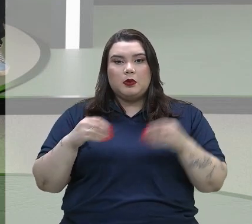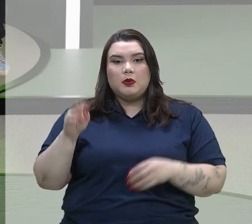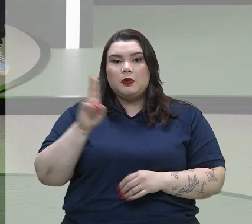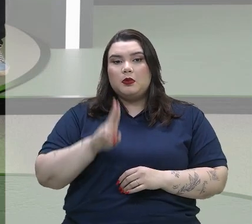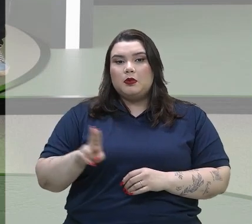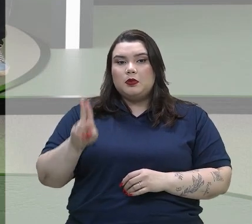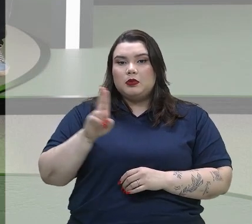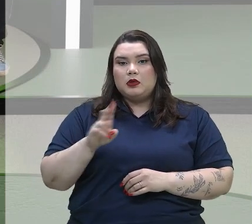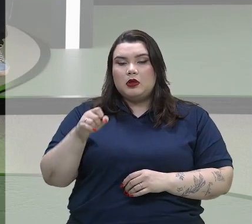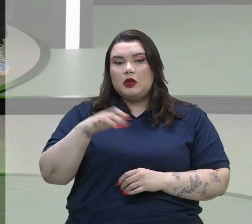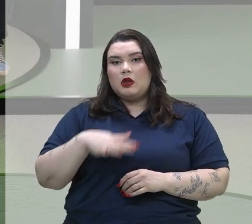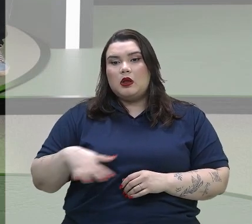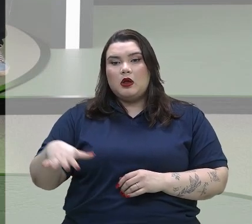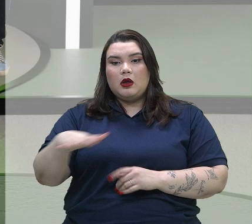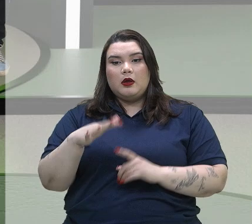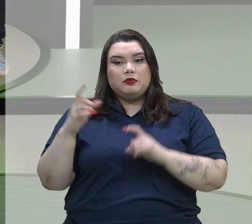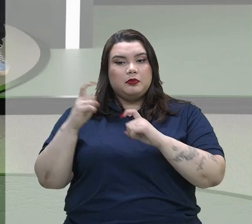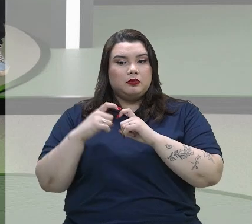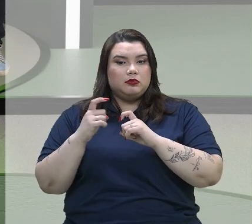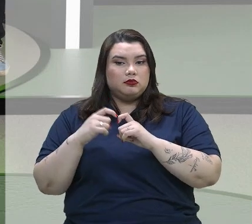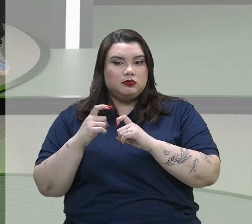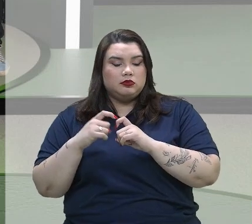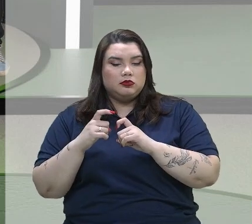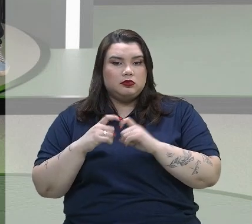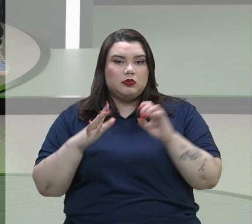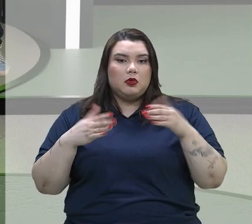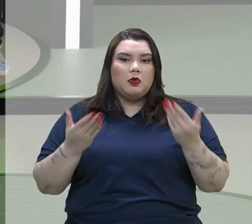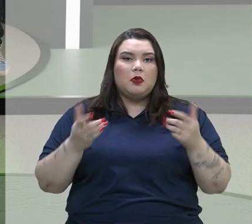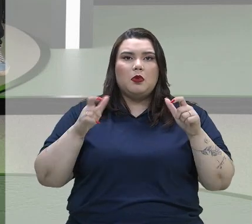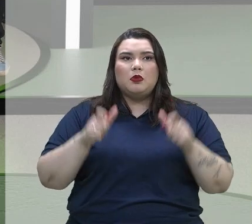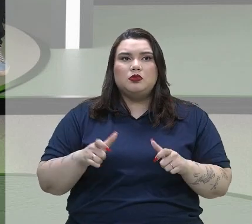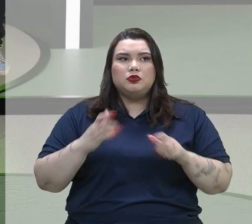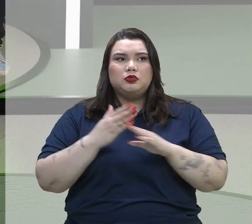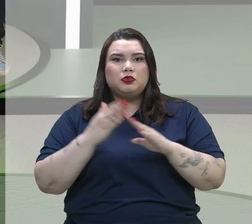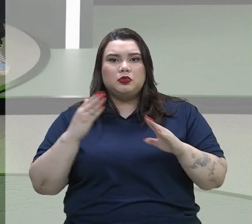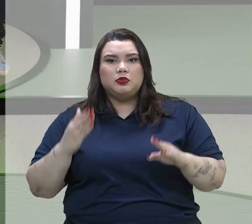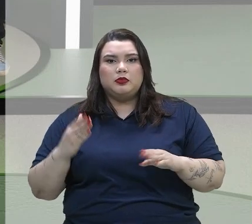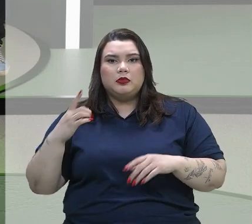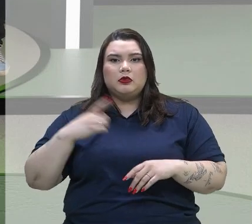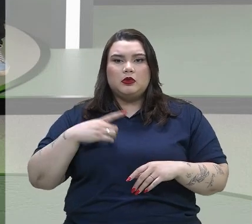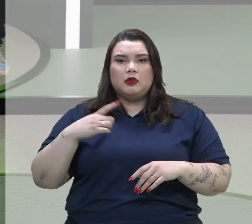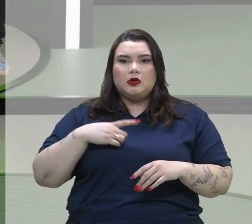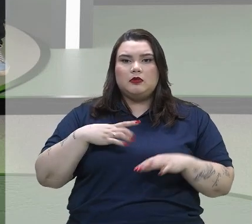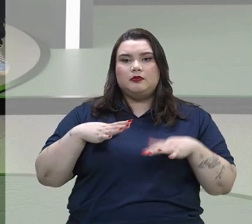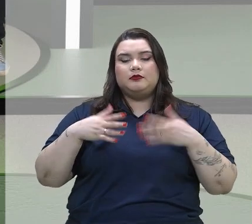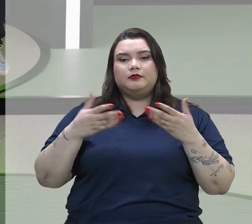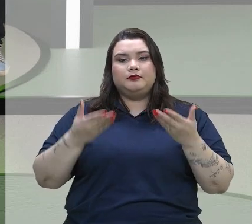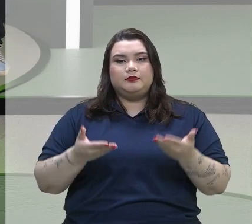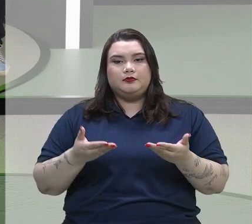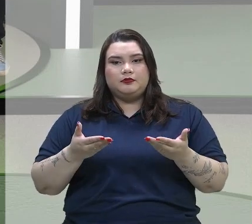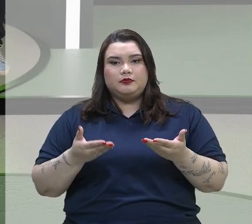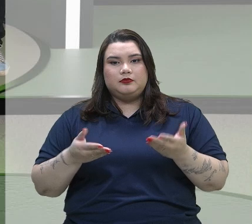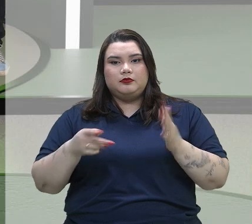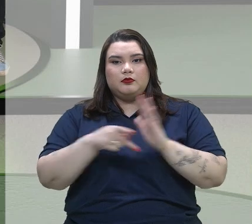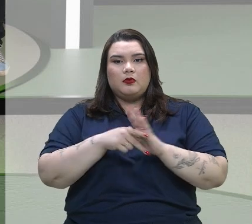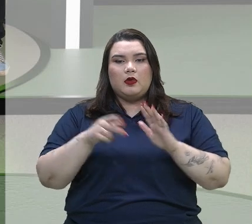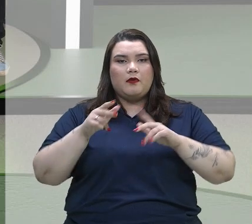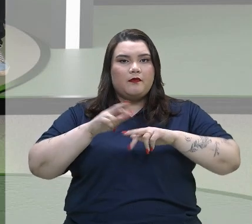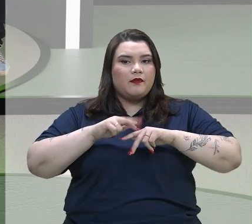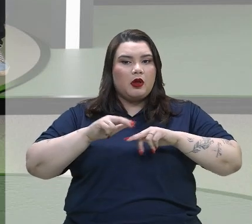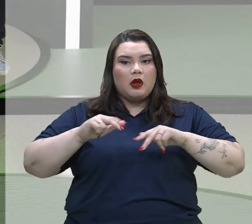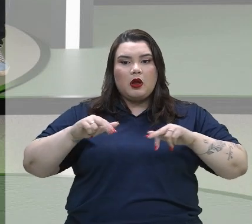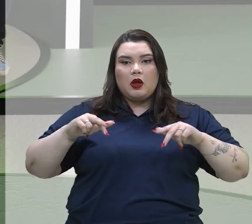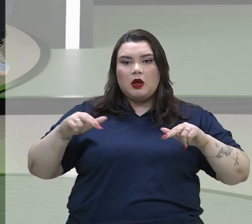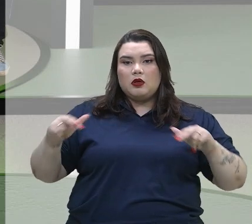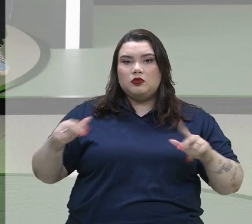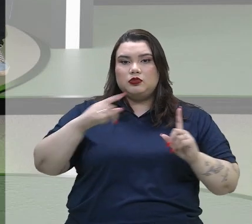do plástico na medicina, né? Aonde que eu encontro o plástico na medicina? Numa variedade